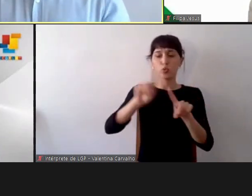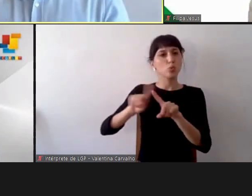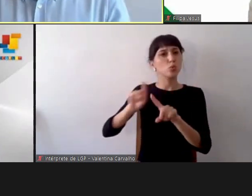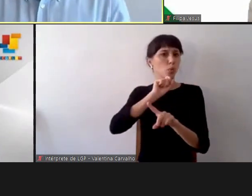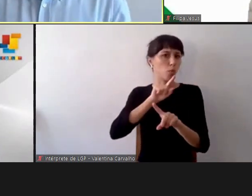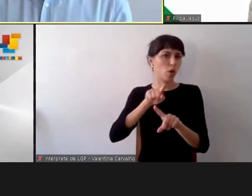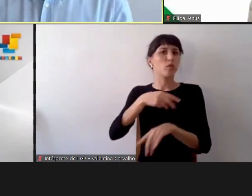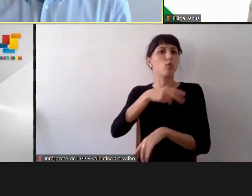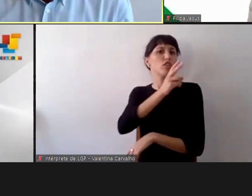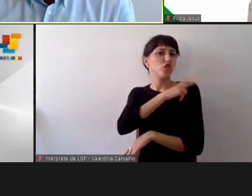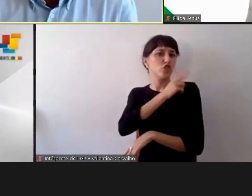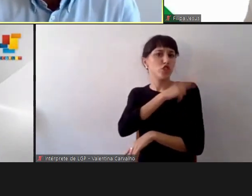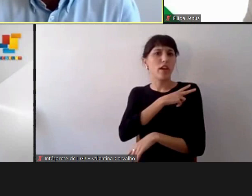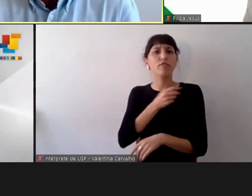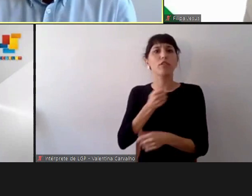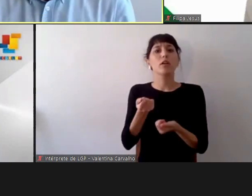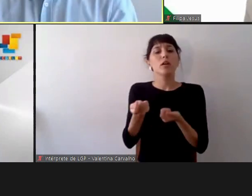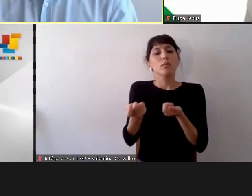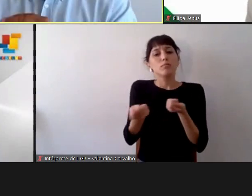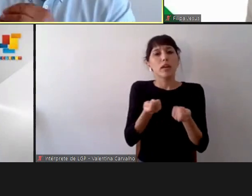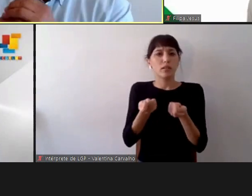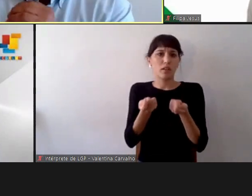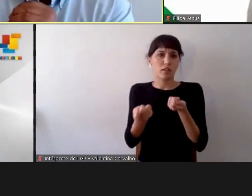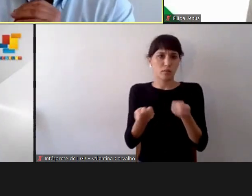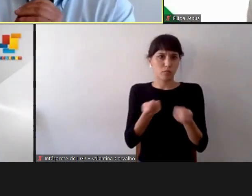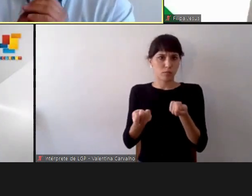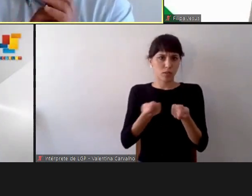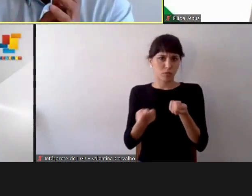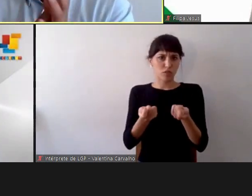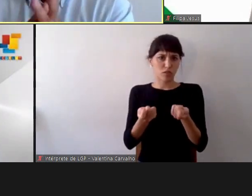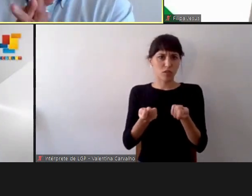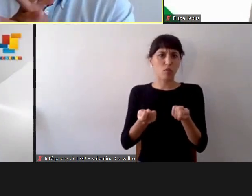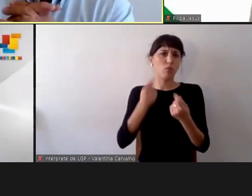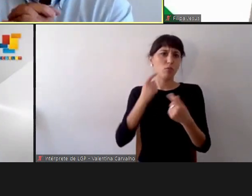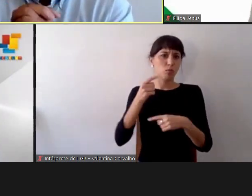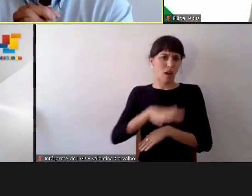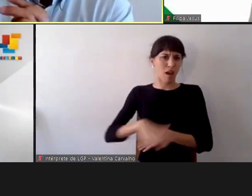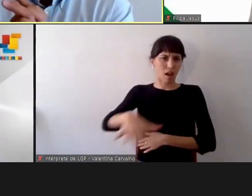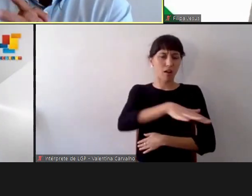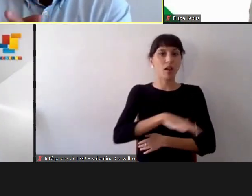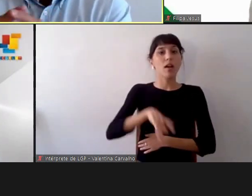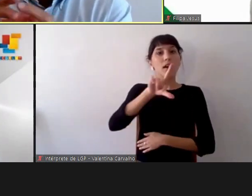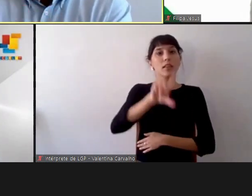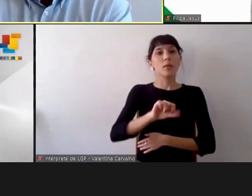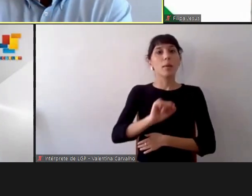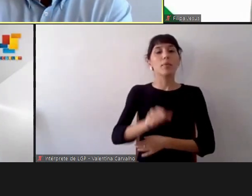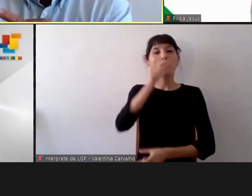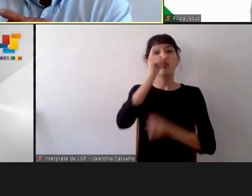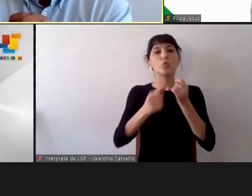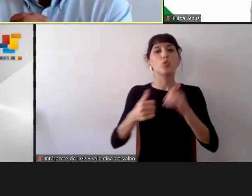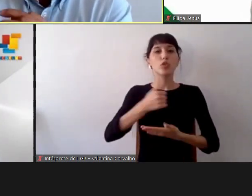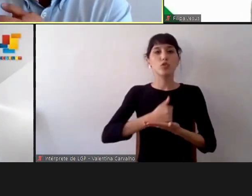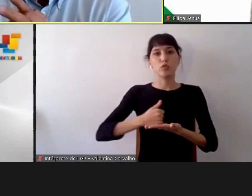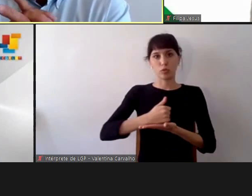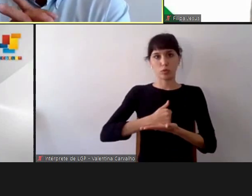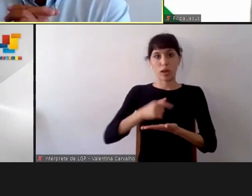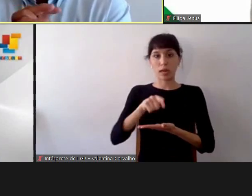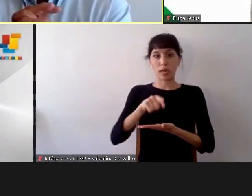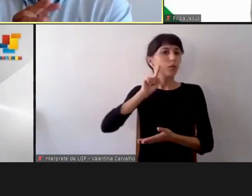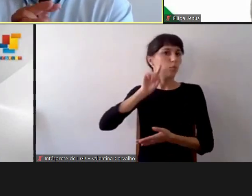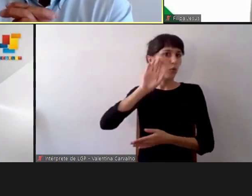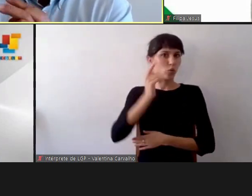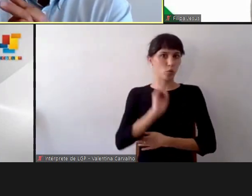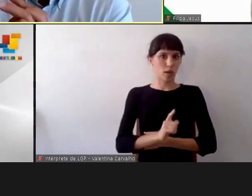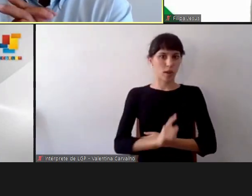ao nível da administração pública local, e também a mobilização dos próprios trabalhadores. Acho que este é o ponto crítico. De qualquer